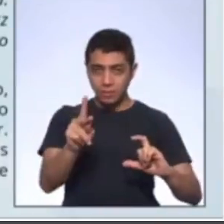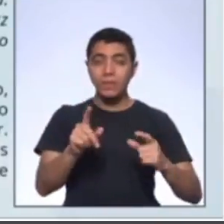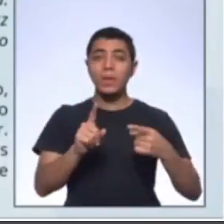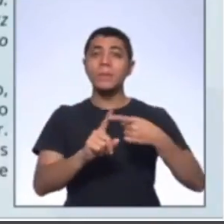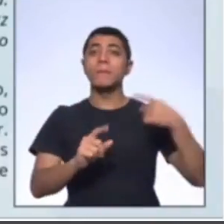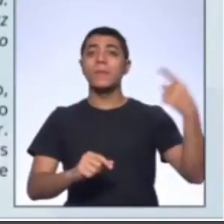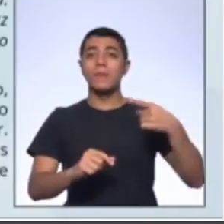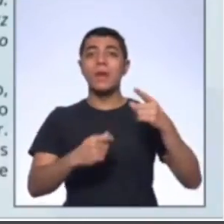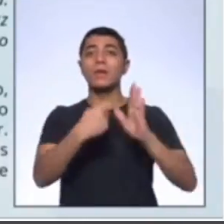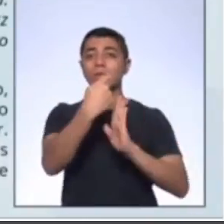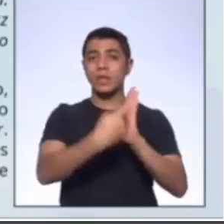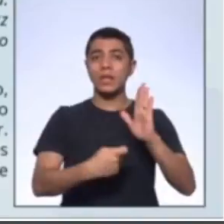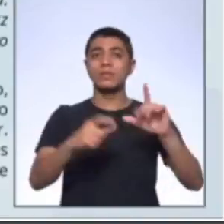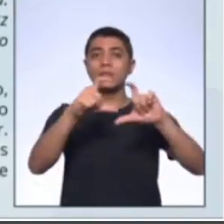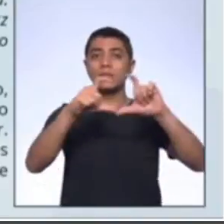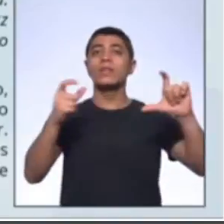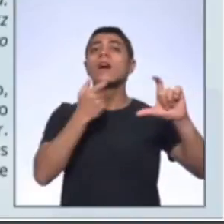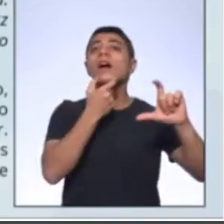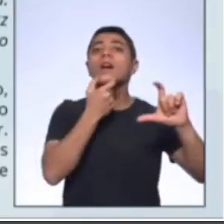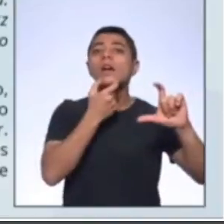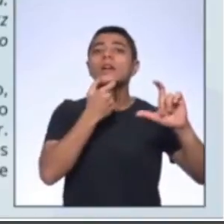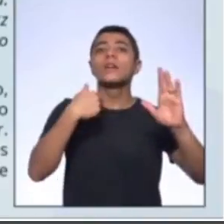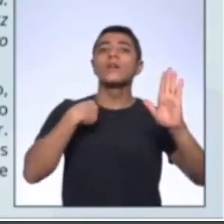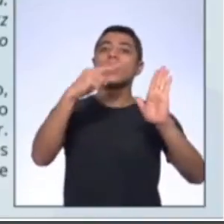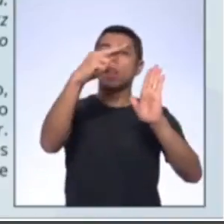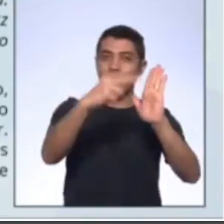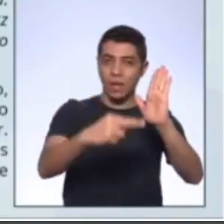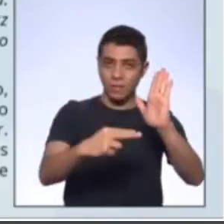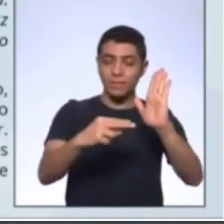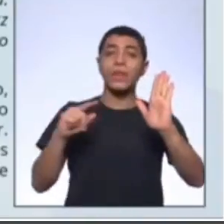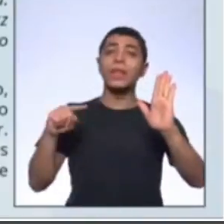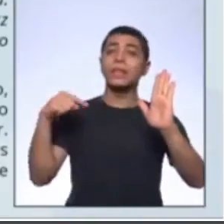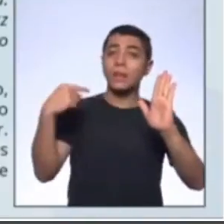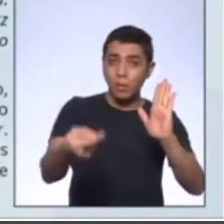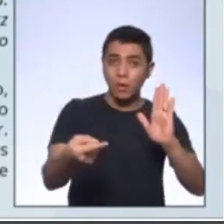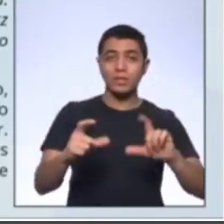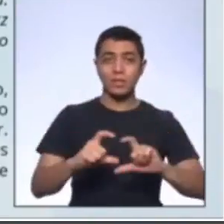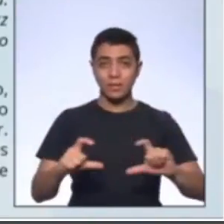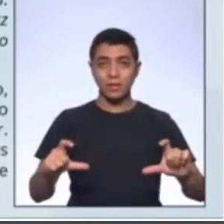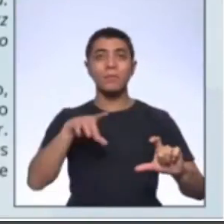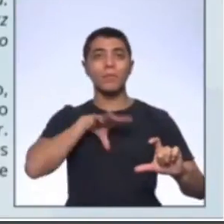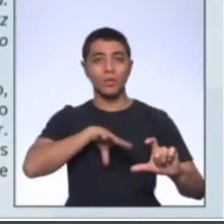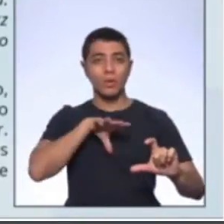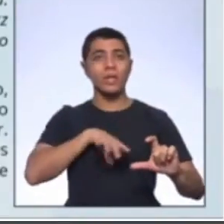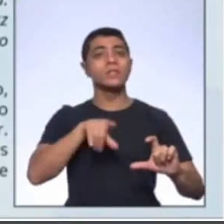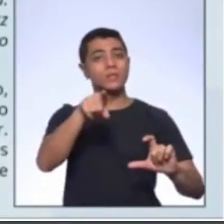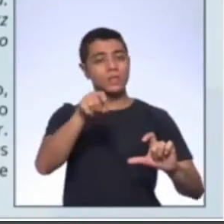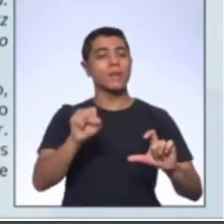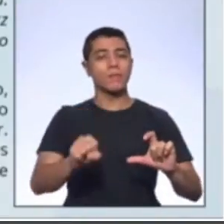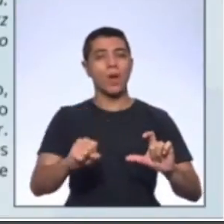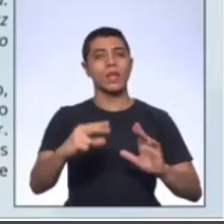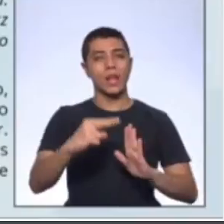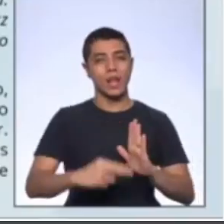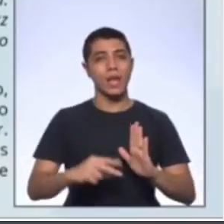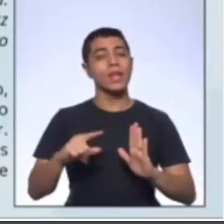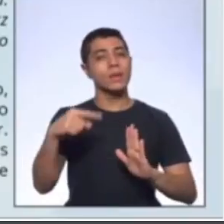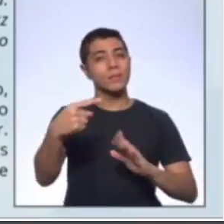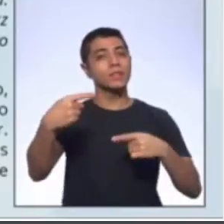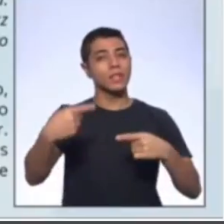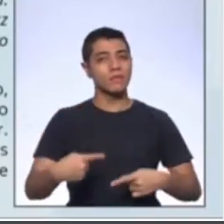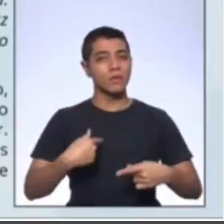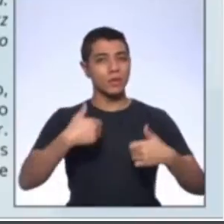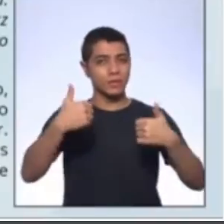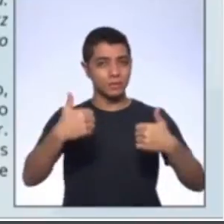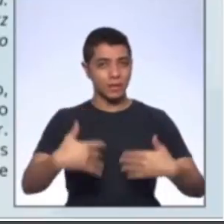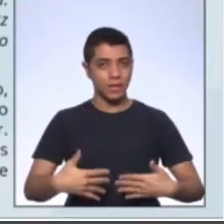sentir aí como ele flui e depois vocês podem ler o texto em português e aí eu vou explicar o desafio para você só